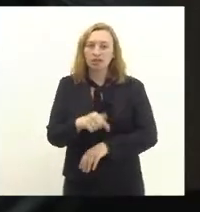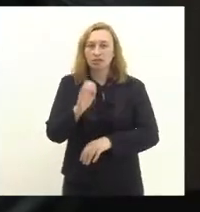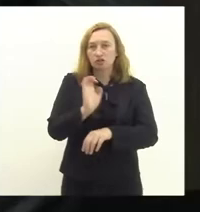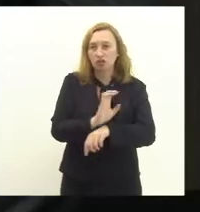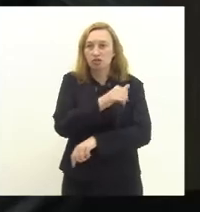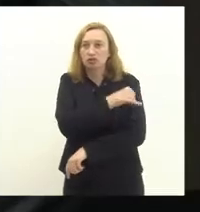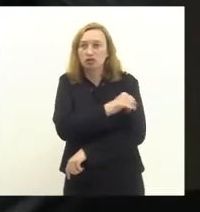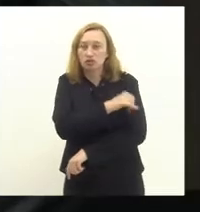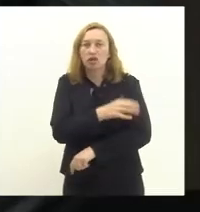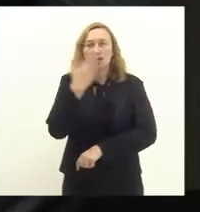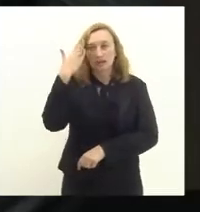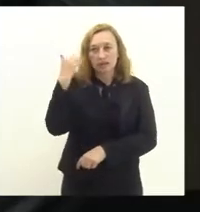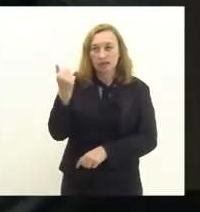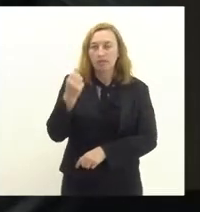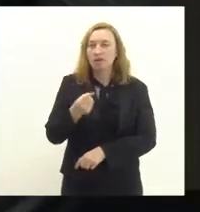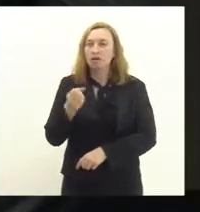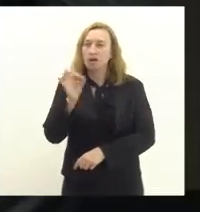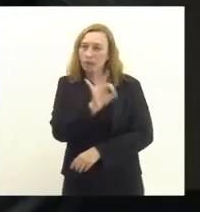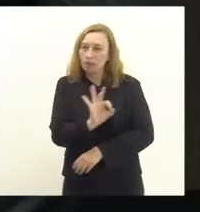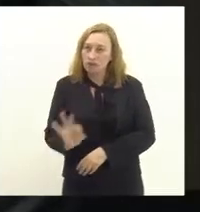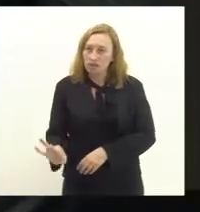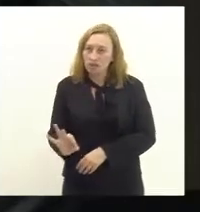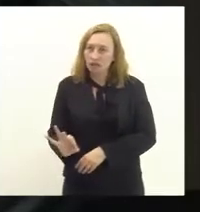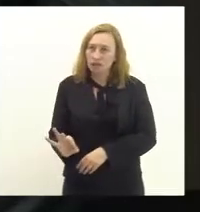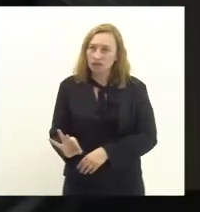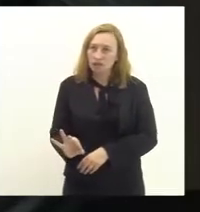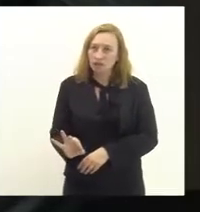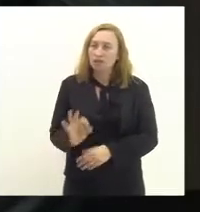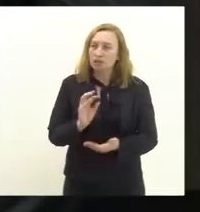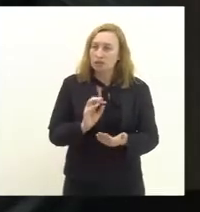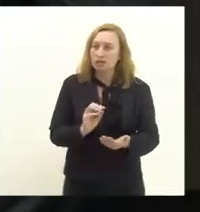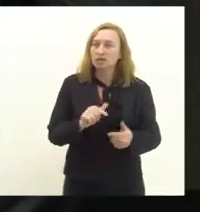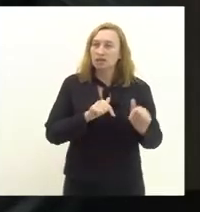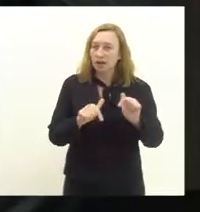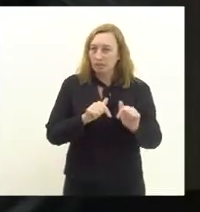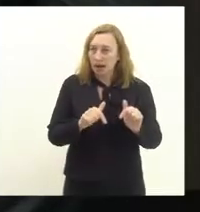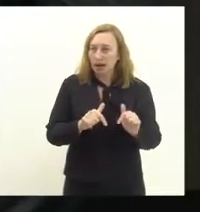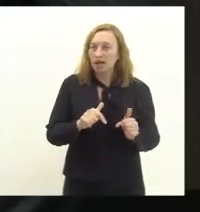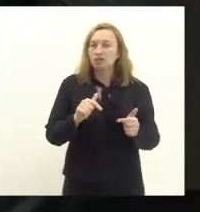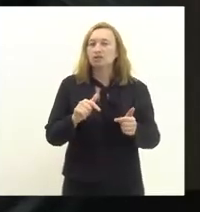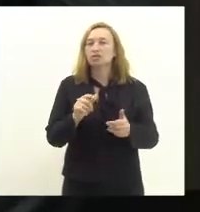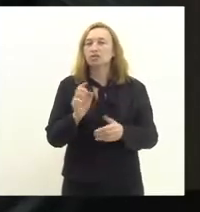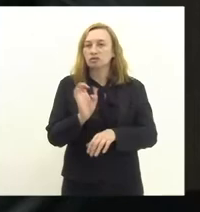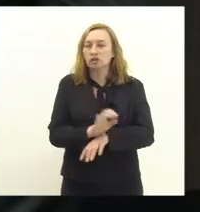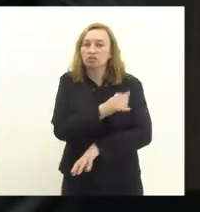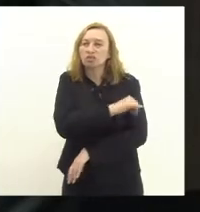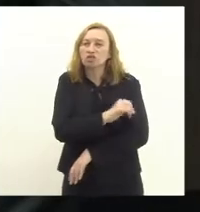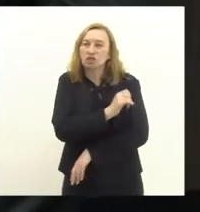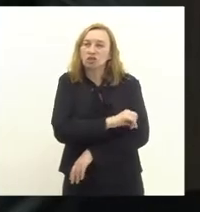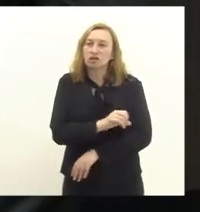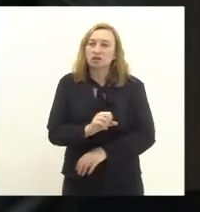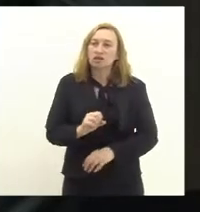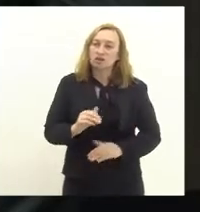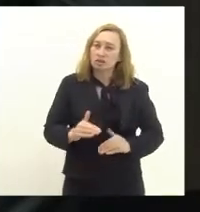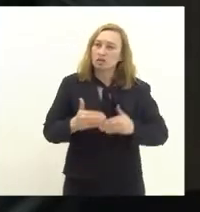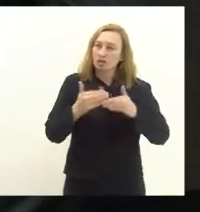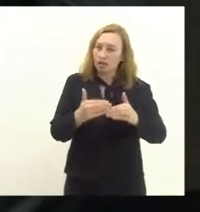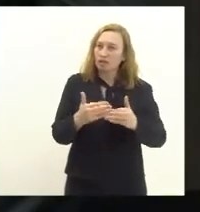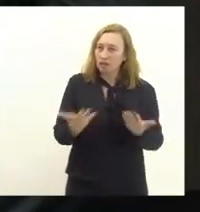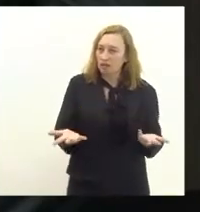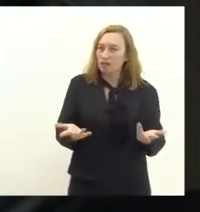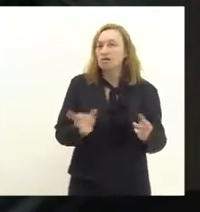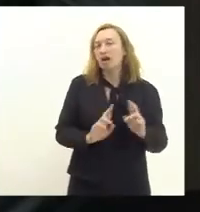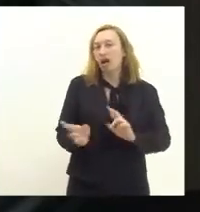Janeiro. A gente sabe que o percentual de desemprego no estado do Rio de Janeiro já avança, inclusive,